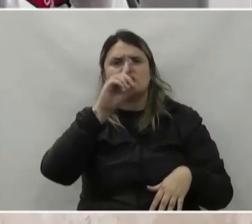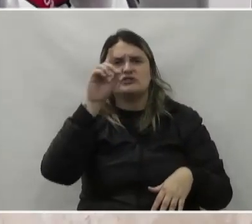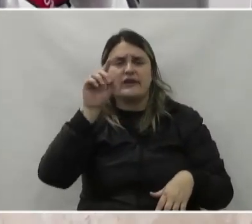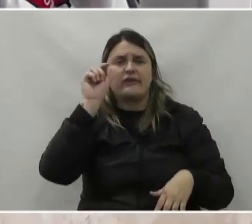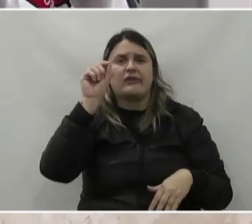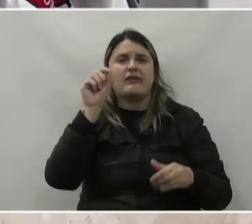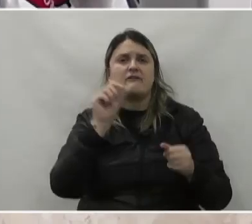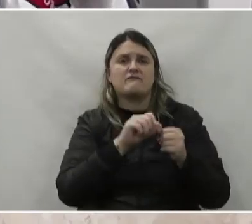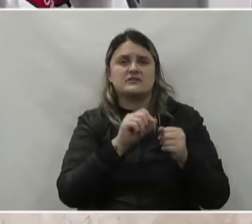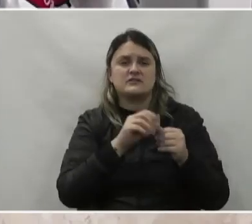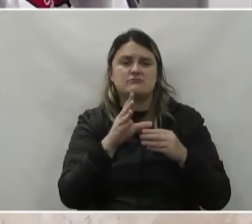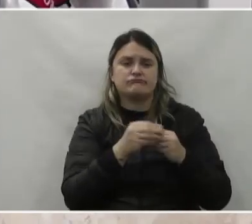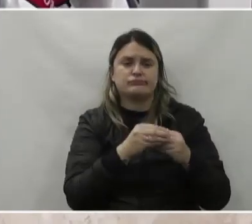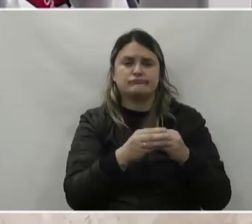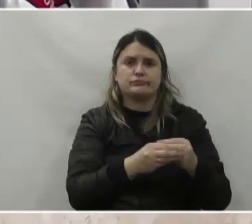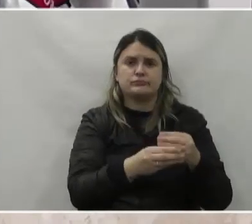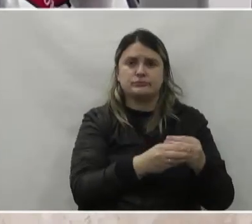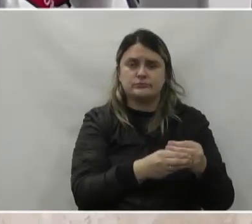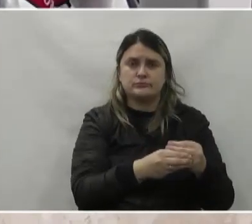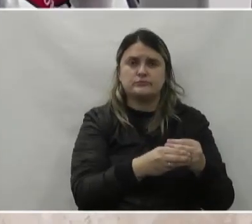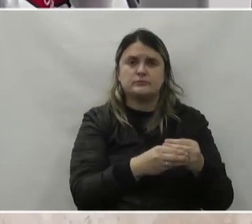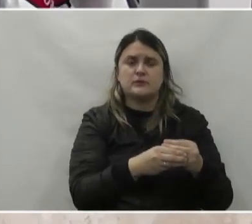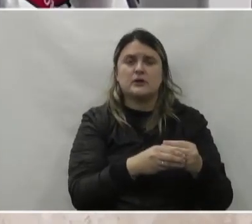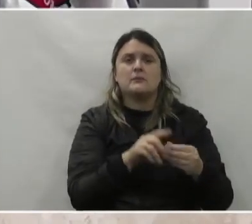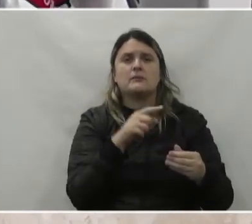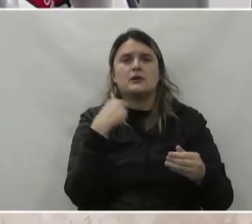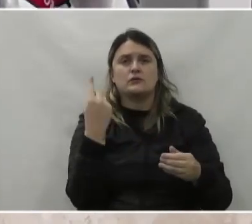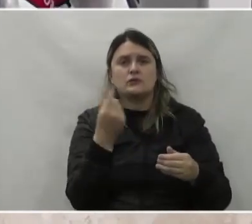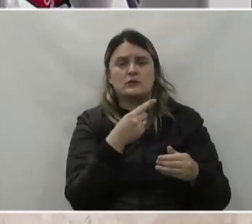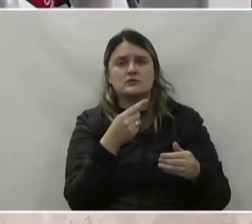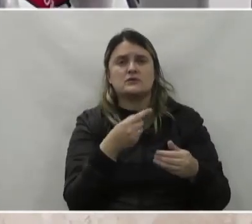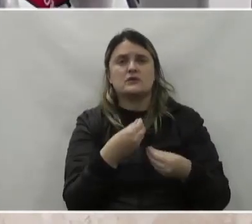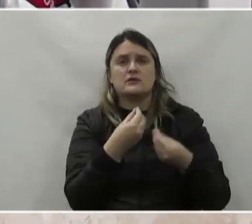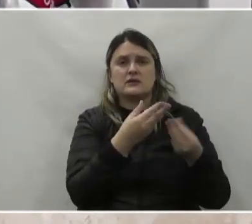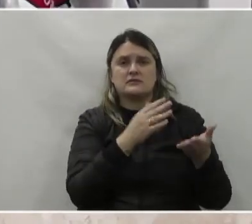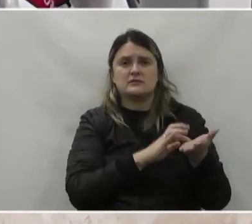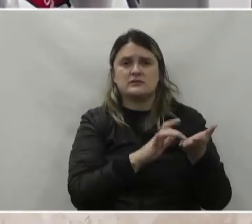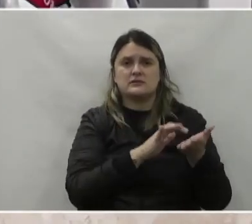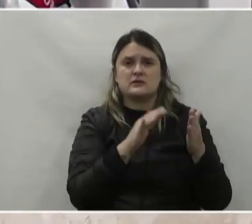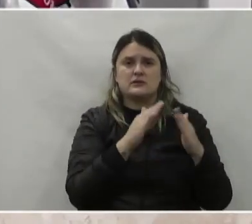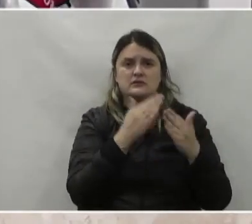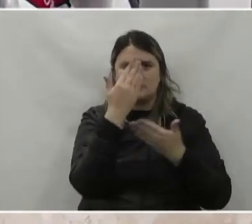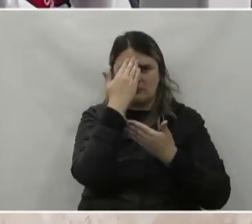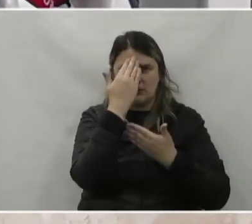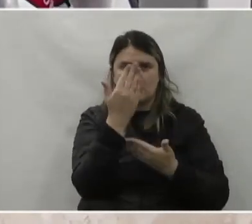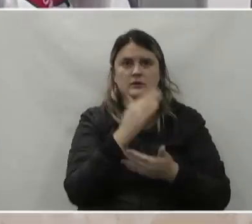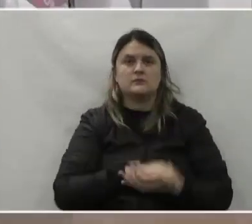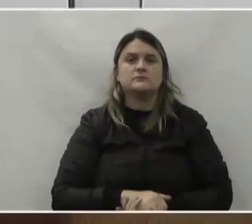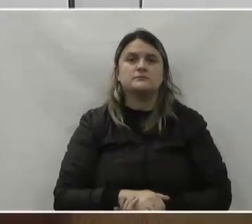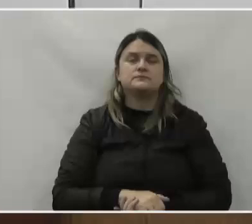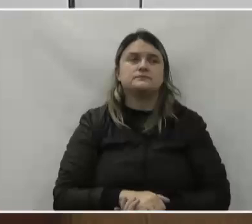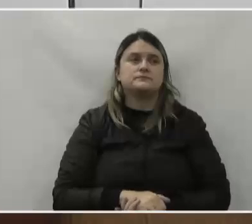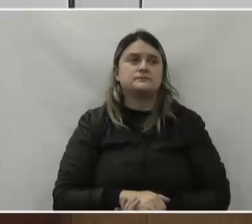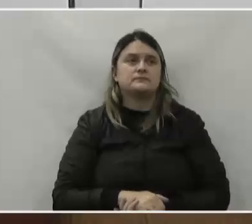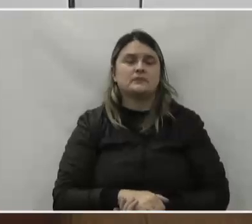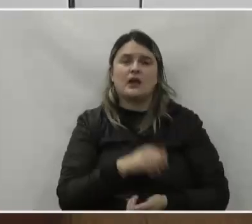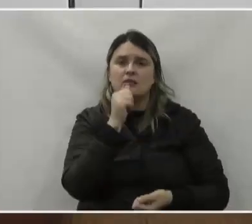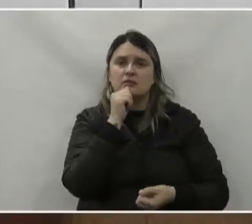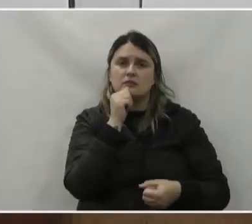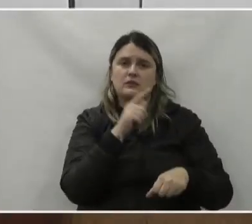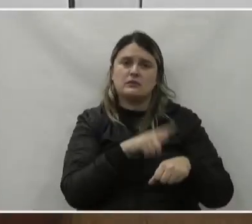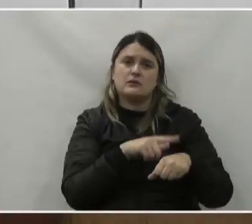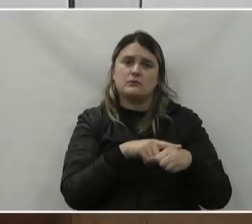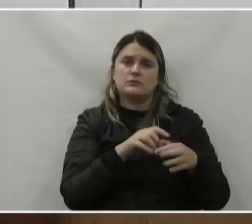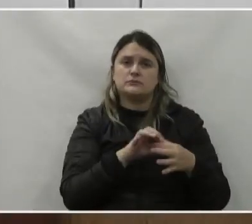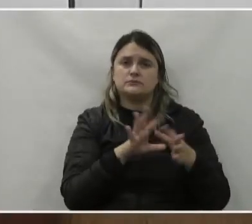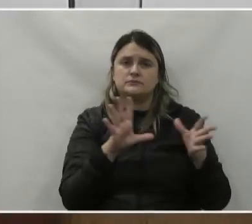quiser fazer as emendas, para nós trazer para a Secretaria da Casa. É isso aí. Obrigado, senhor presidente. Palavra livre, está em